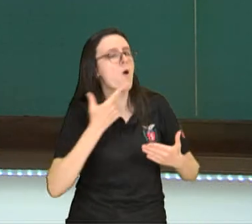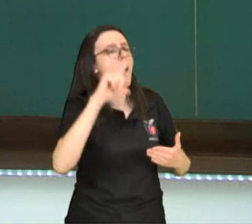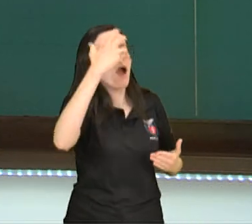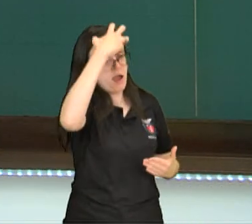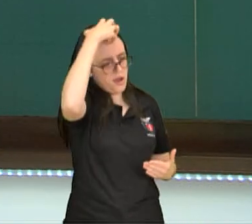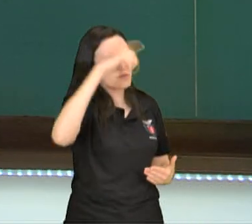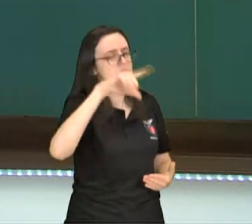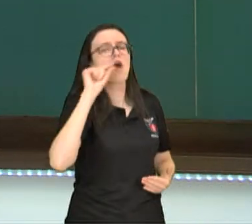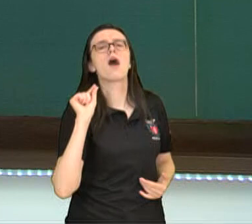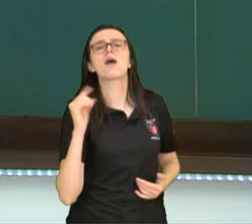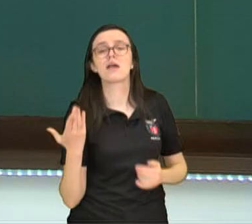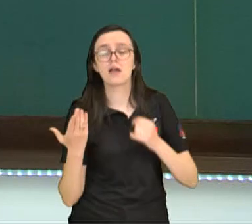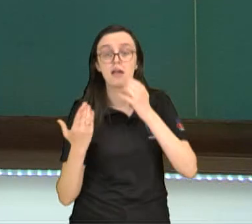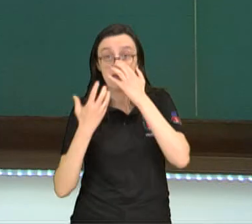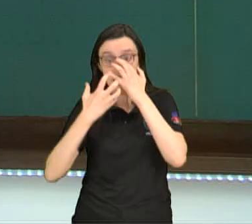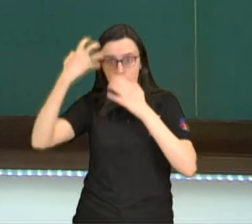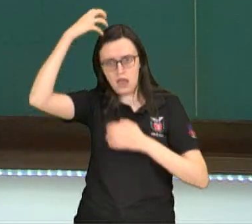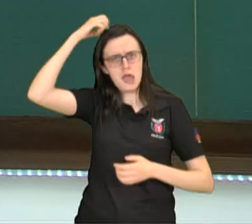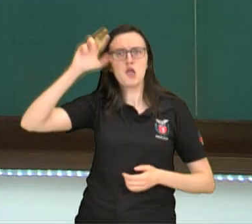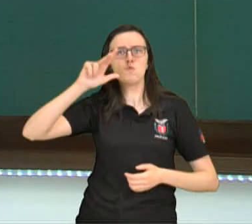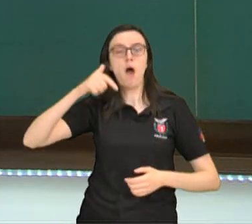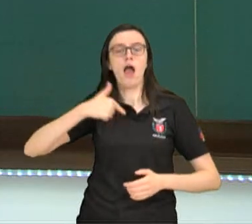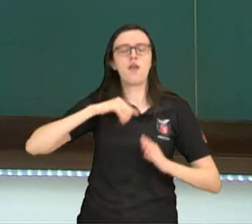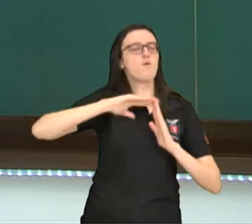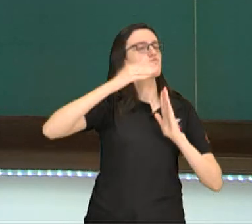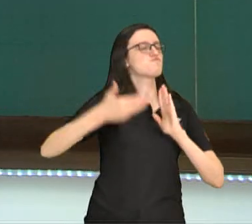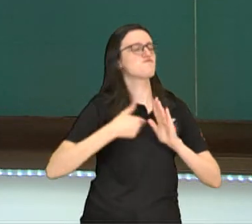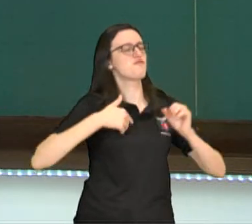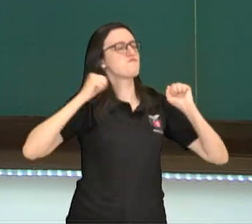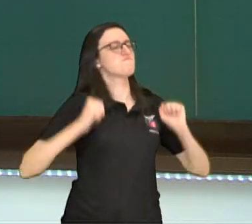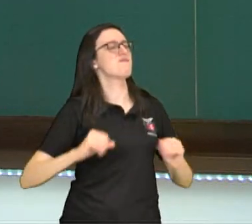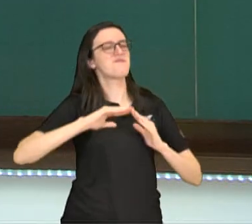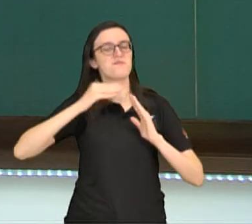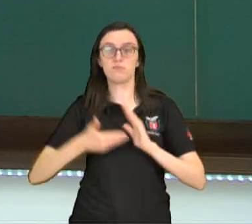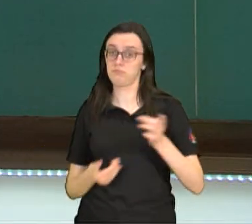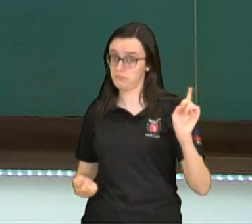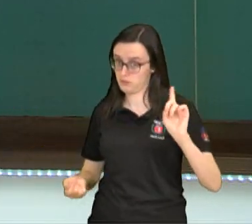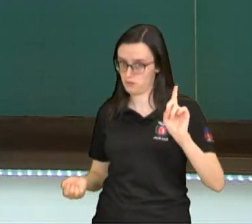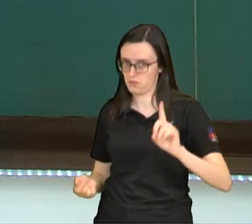tinha poder absoluto, né? Não era uma monarquia absolutista.